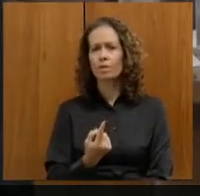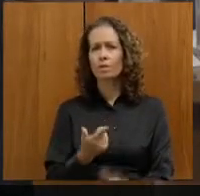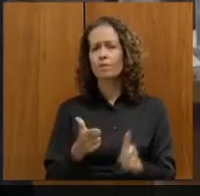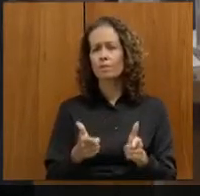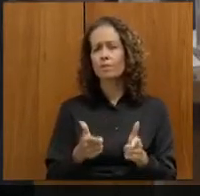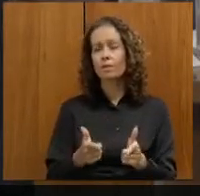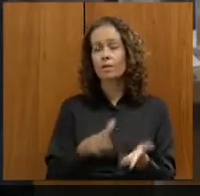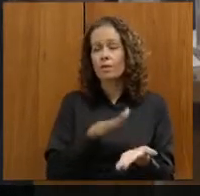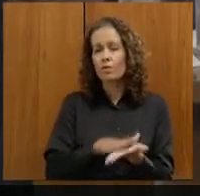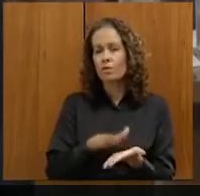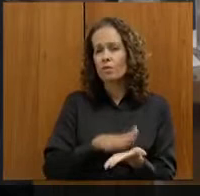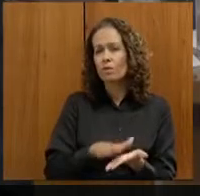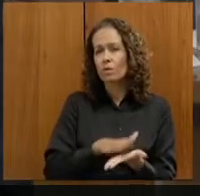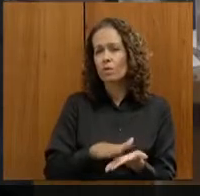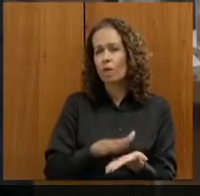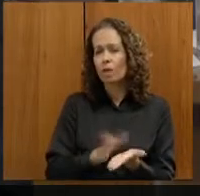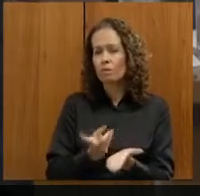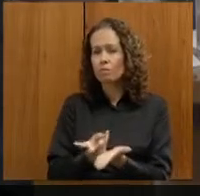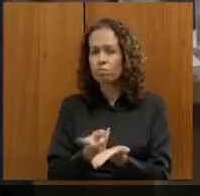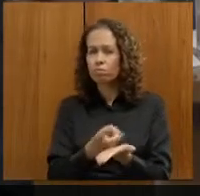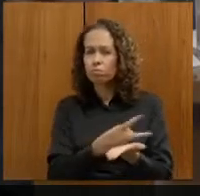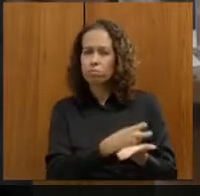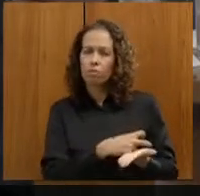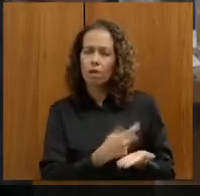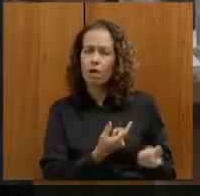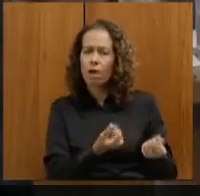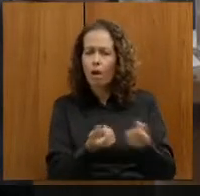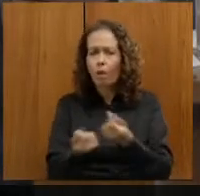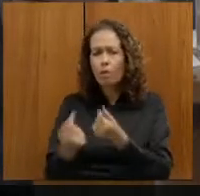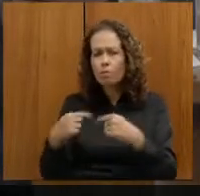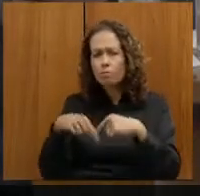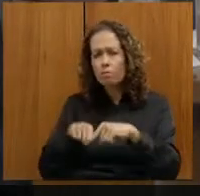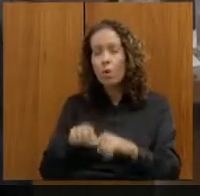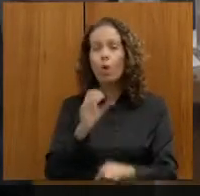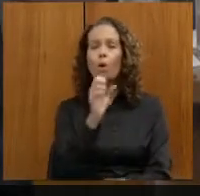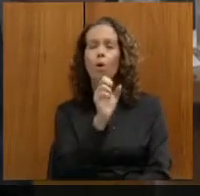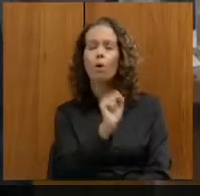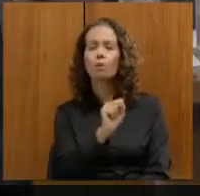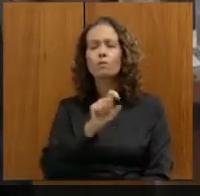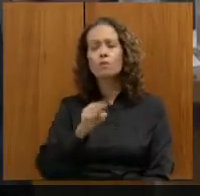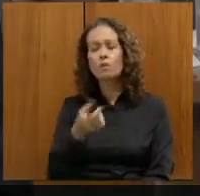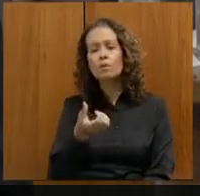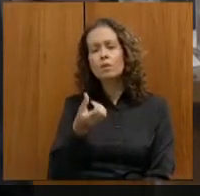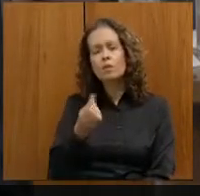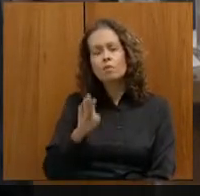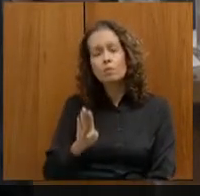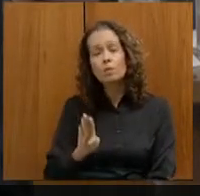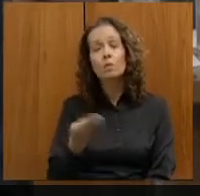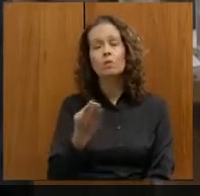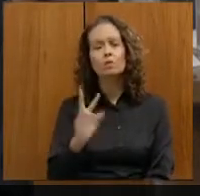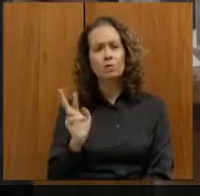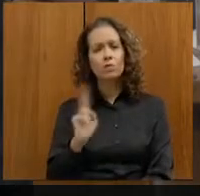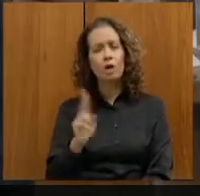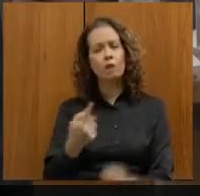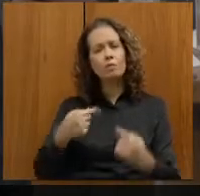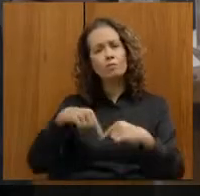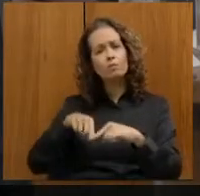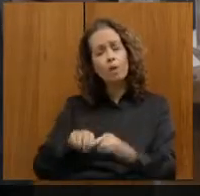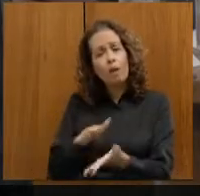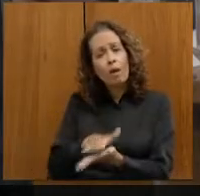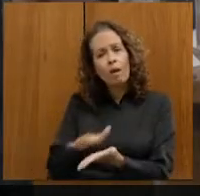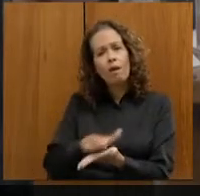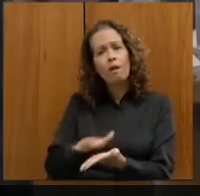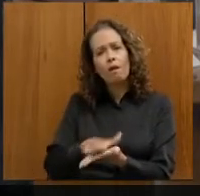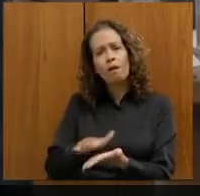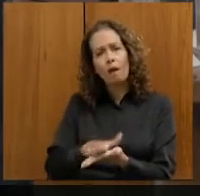de gás tributário ou seja quanto que fica consignado este ano 8,6 milhões e as está consignado como o gasto de